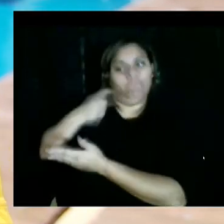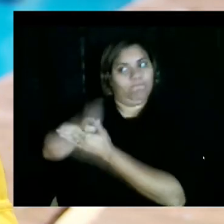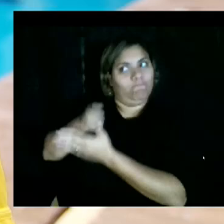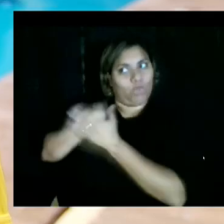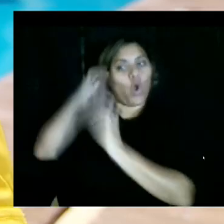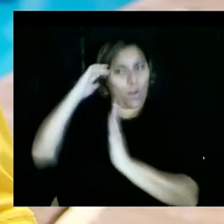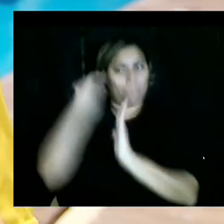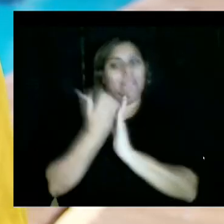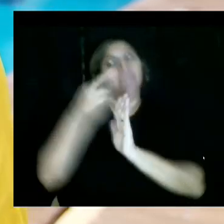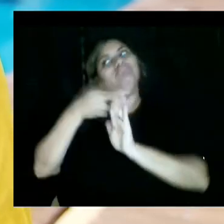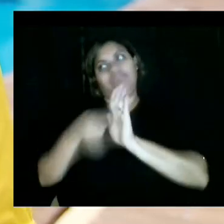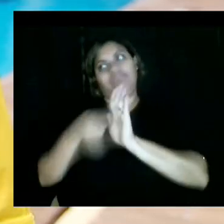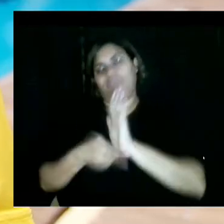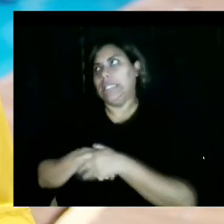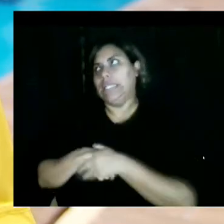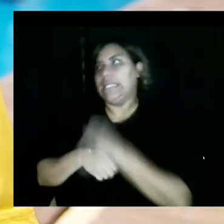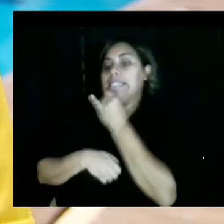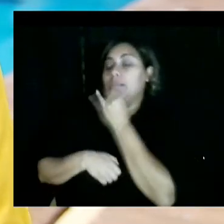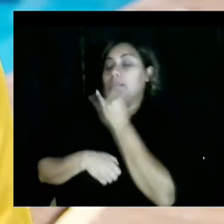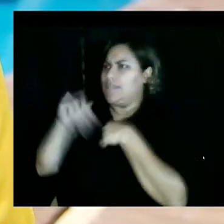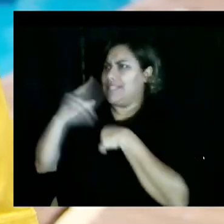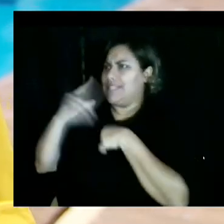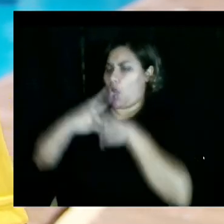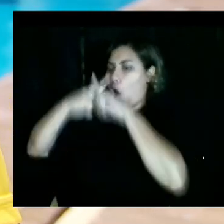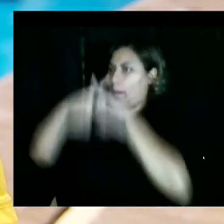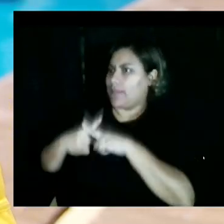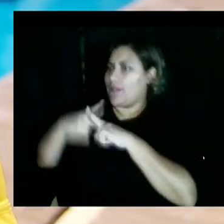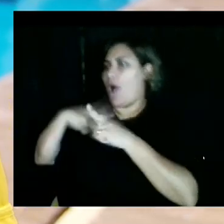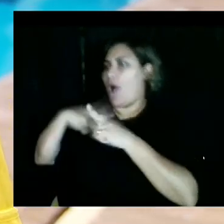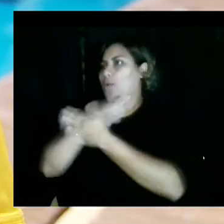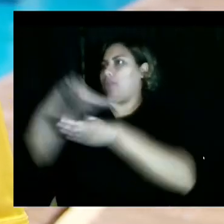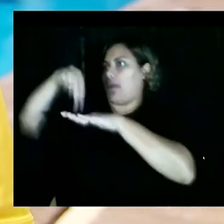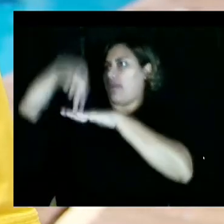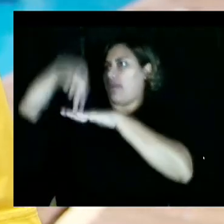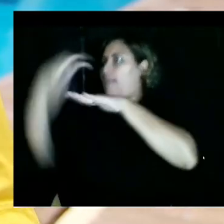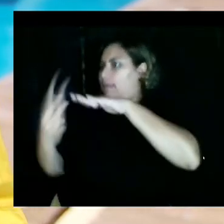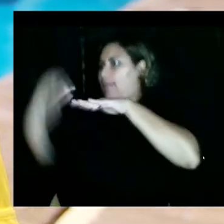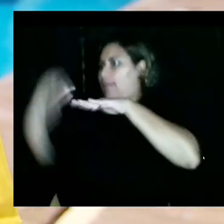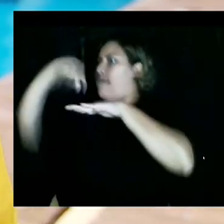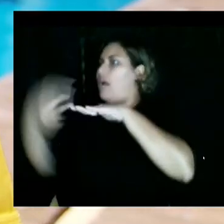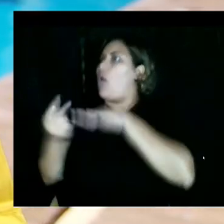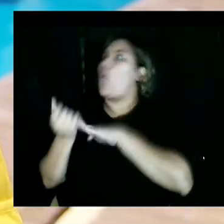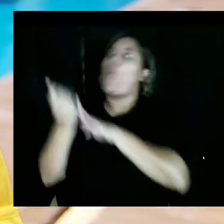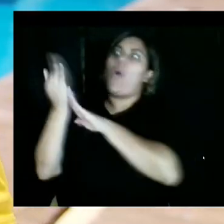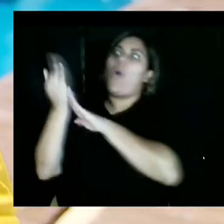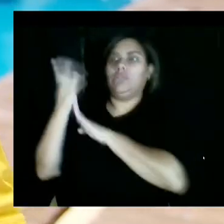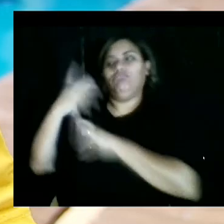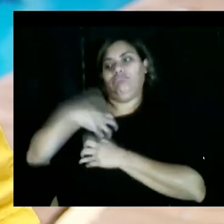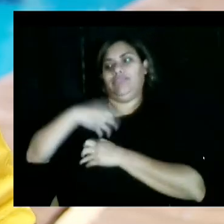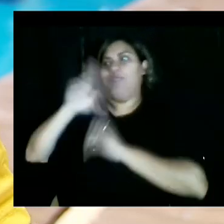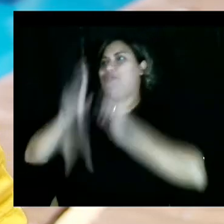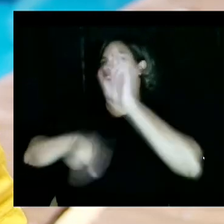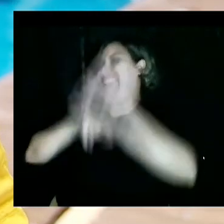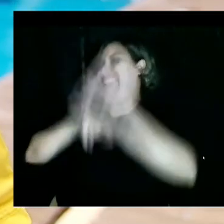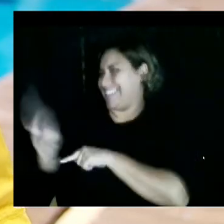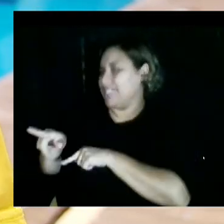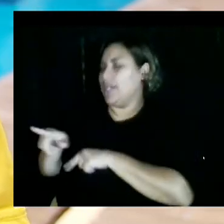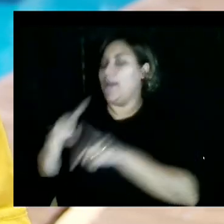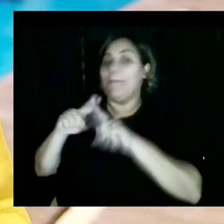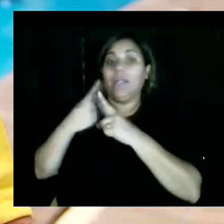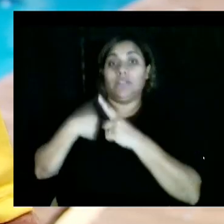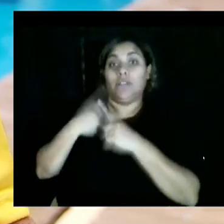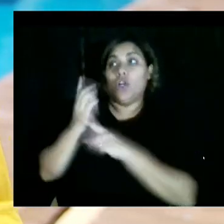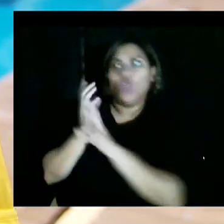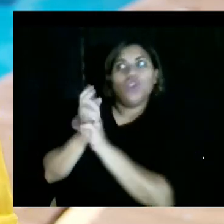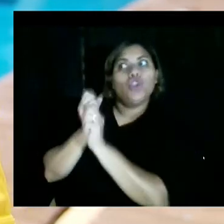numa competição você pode usar mais saltos, na outra competição você pode usar menos saltos. A única coisa que não, os valores dos saltos são os mesmos.